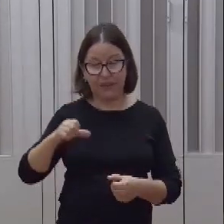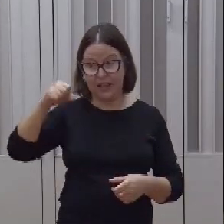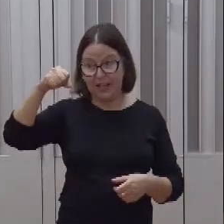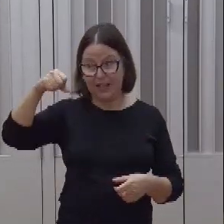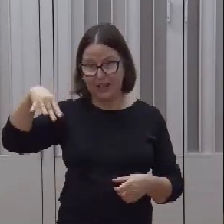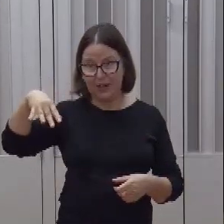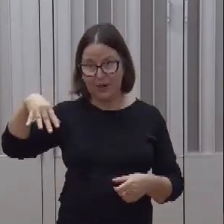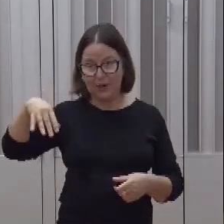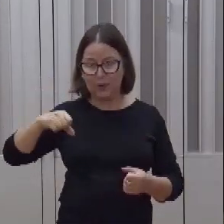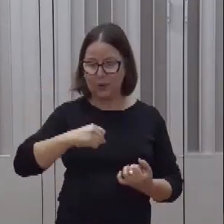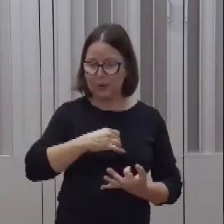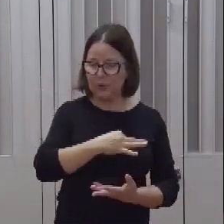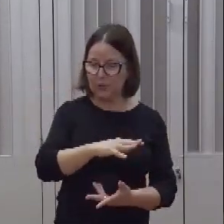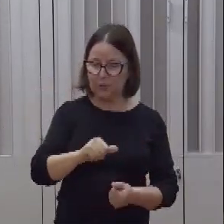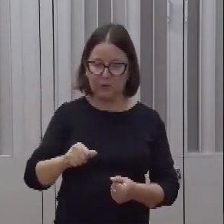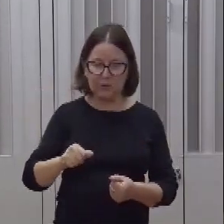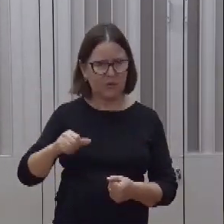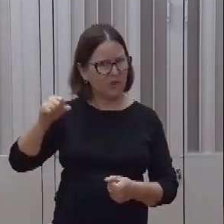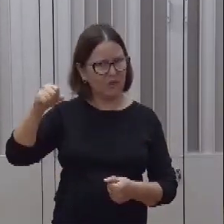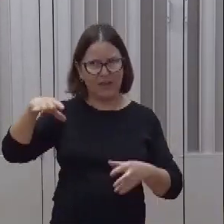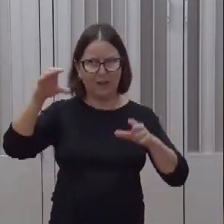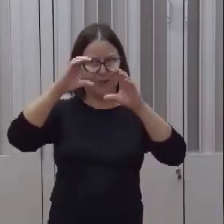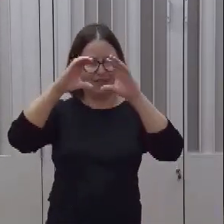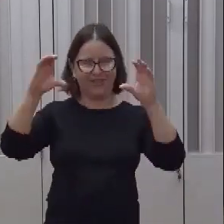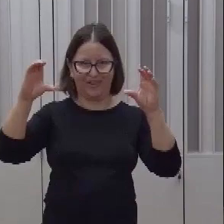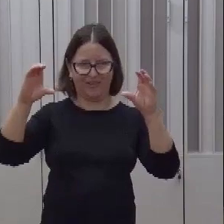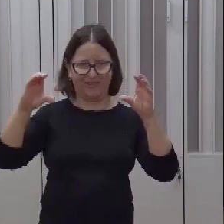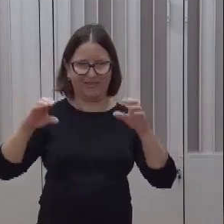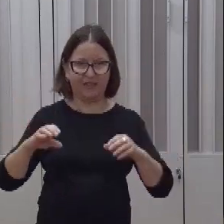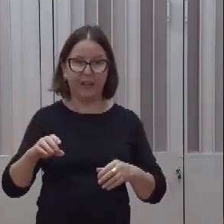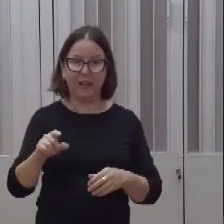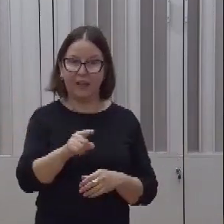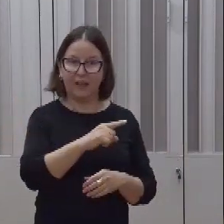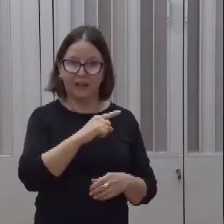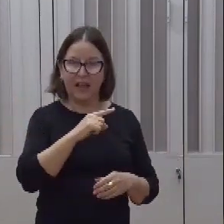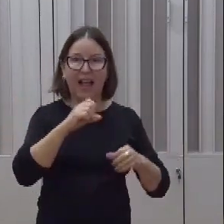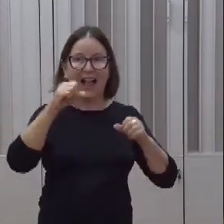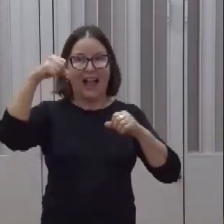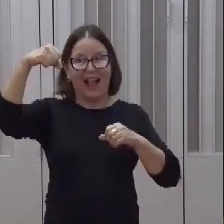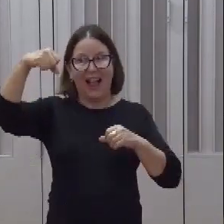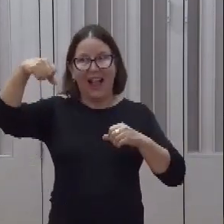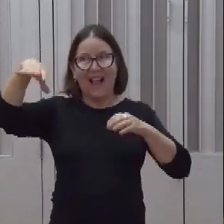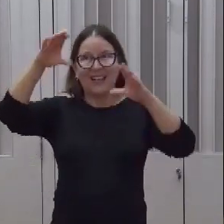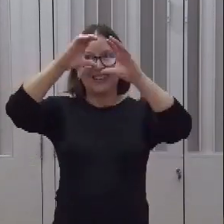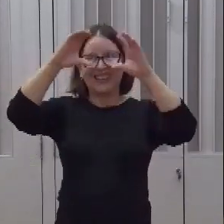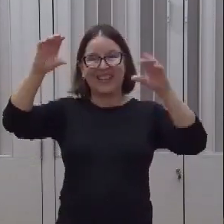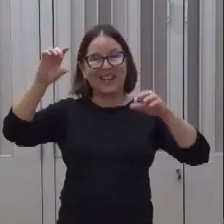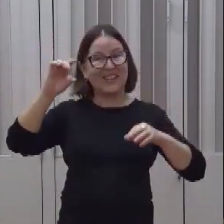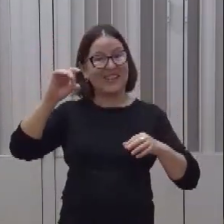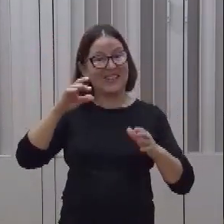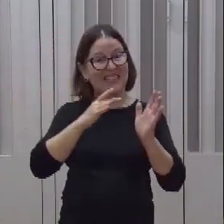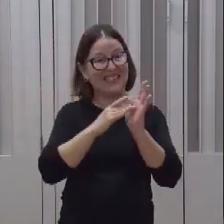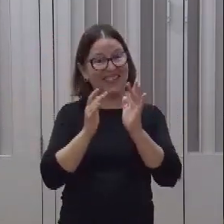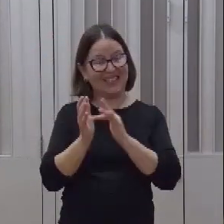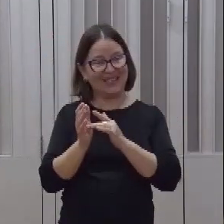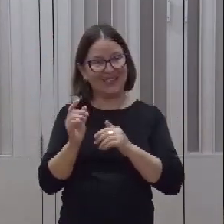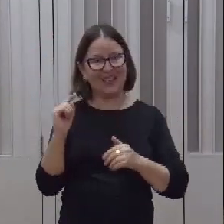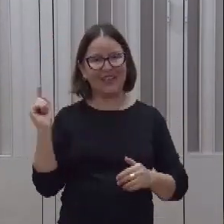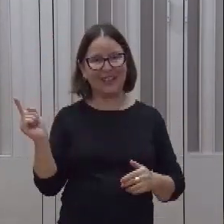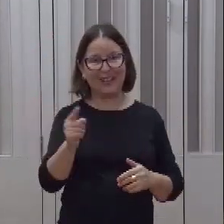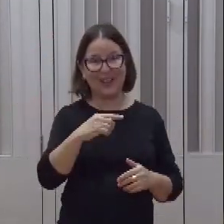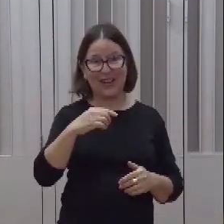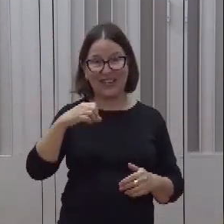Luz do mundo e não luz do céu. A luz do céu é só Jesus. E nós somos